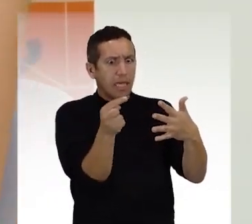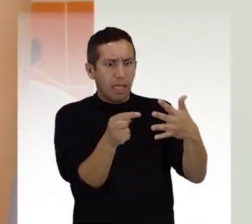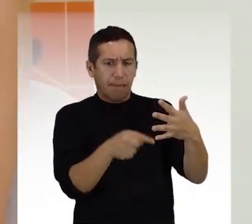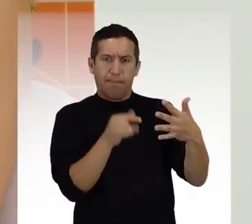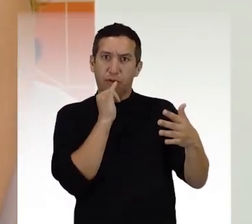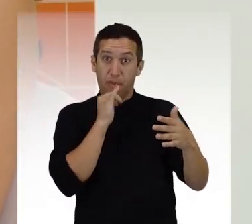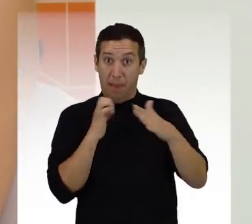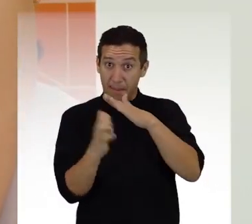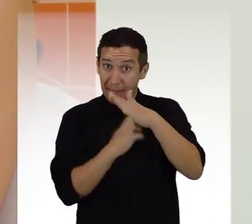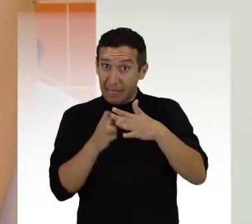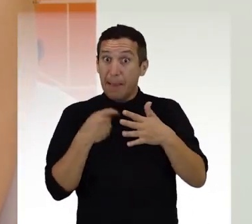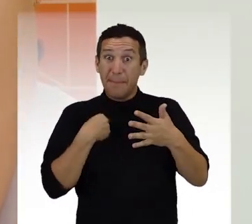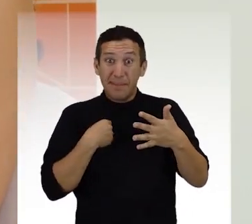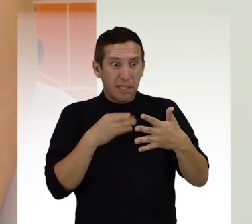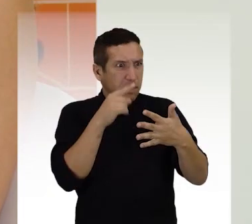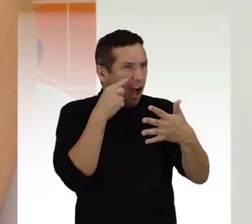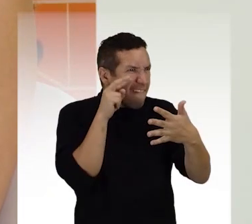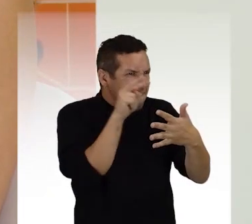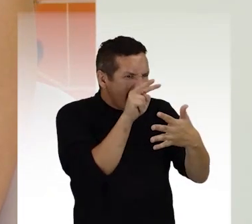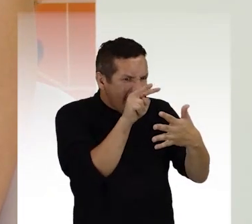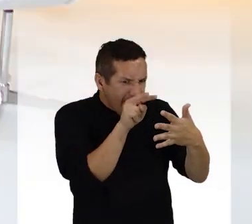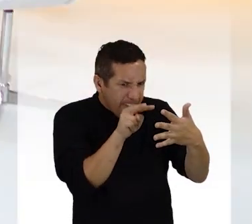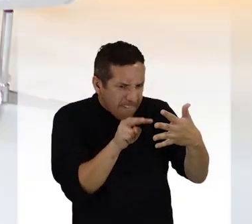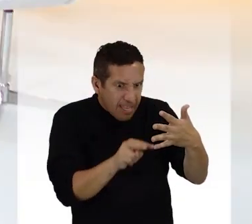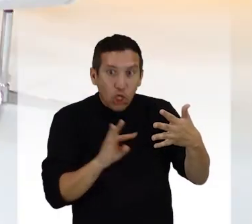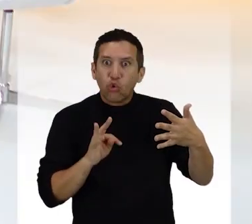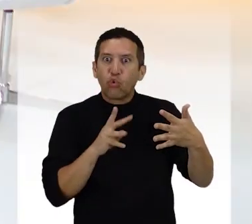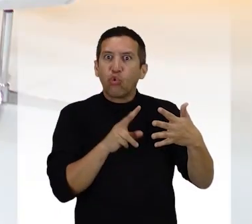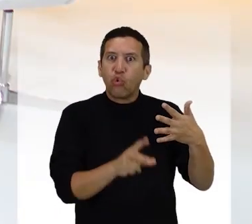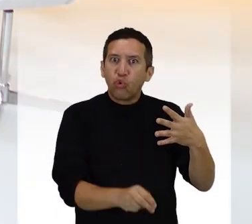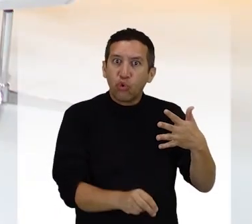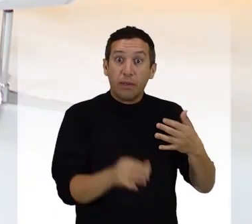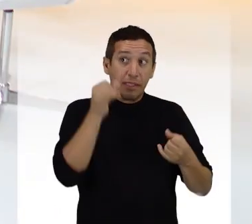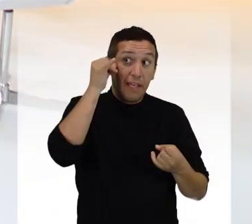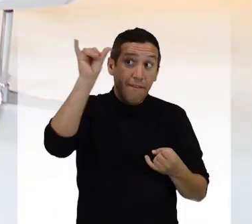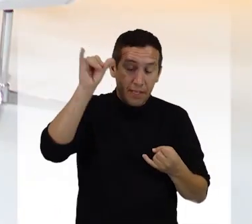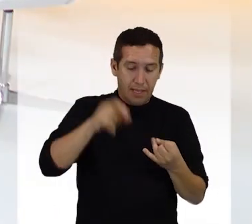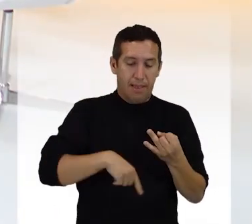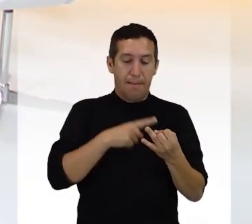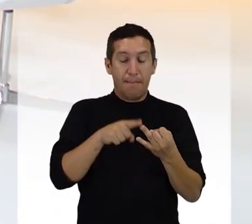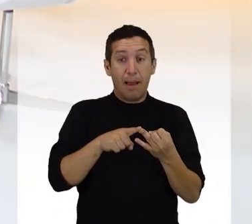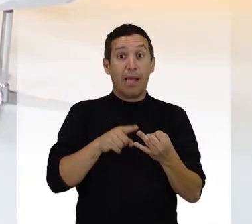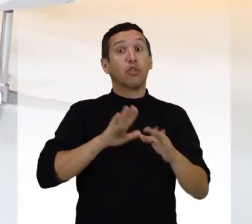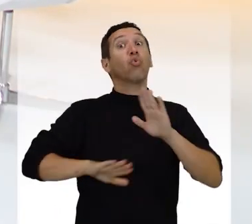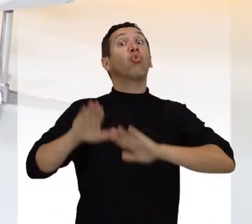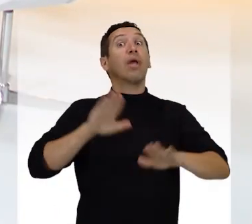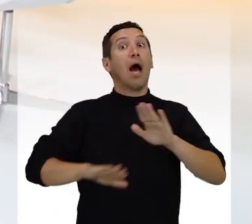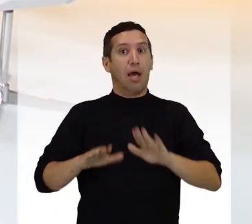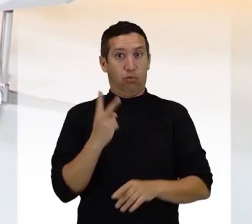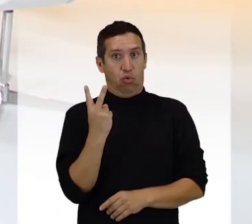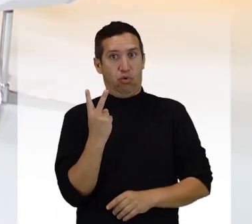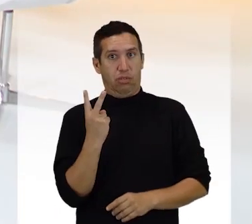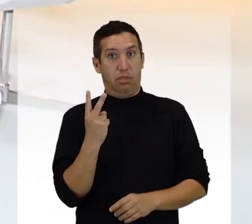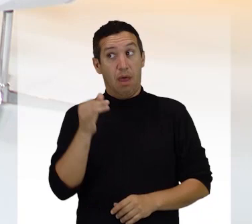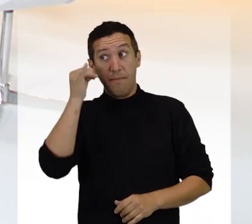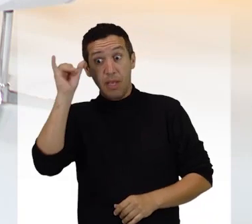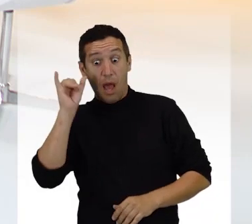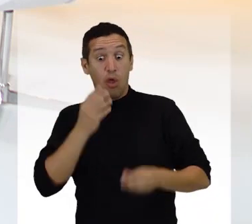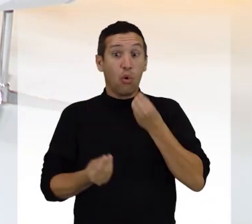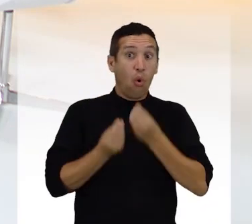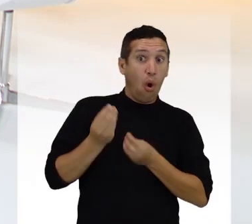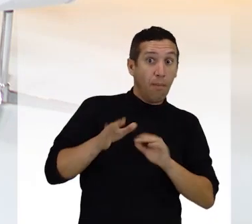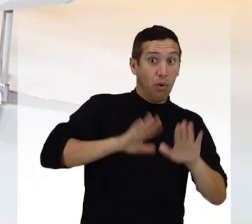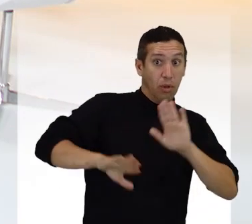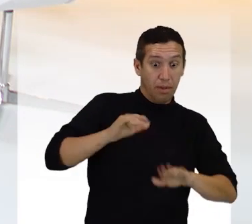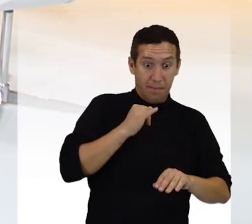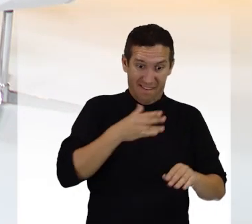de fatores a considerar. Então, você tem, como empresa, que considerar vários fatores.